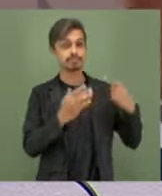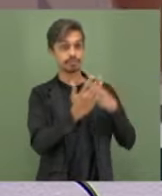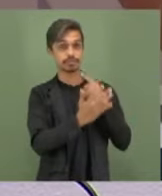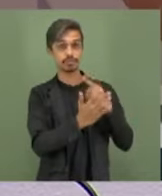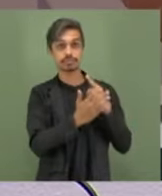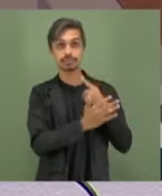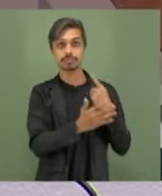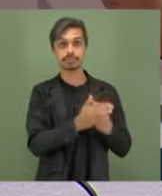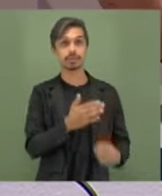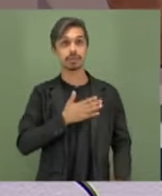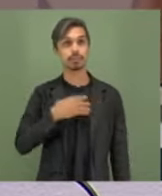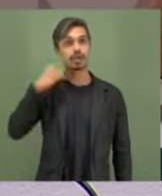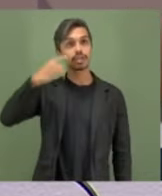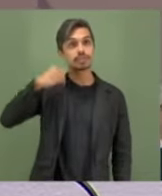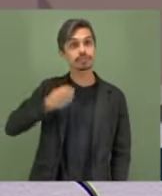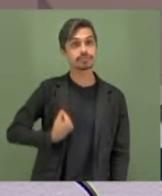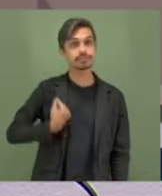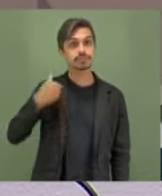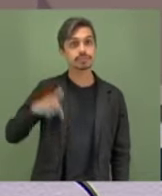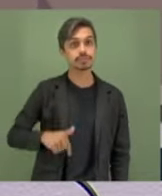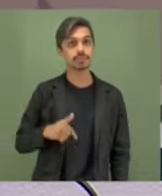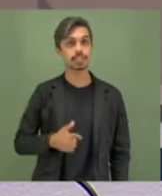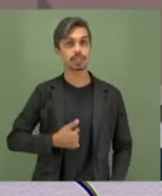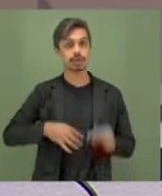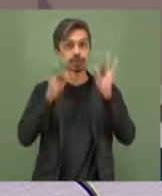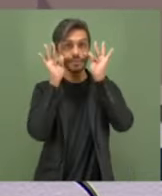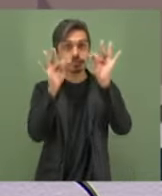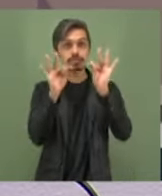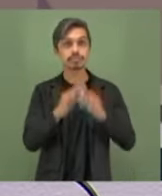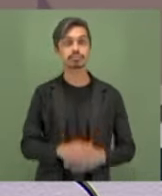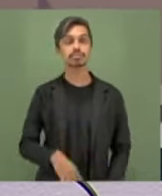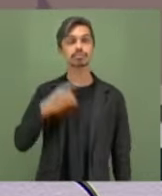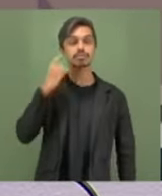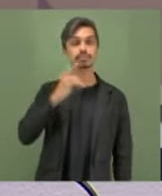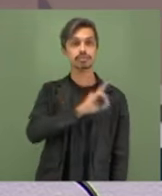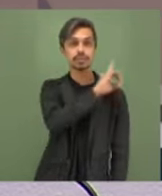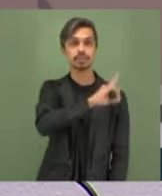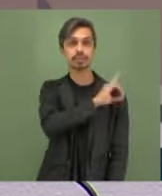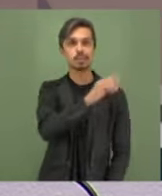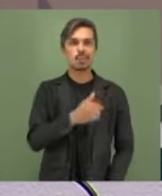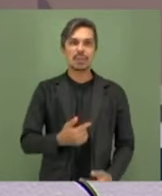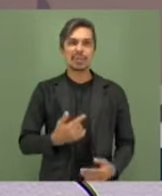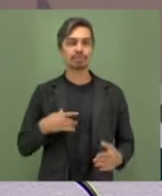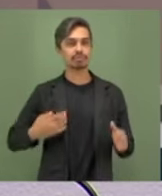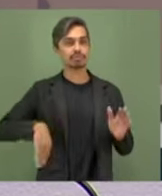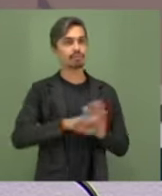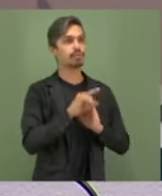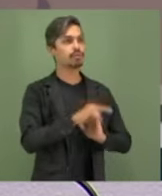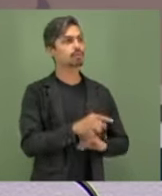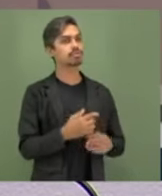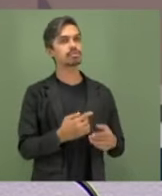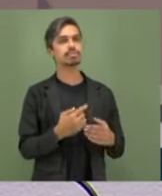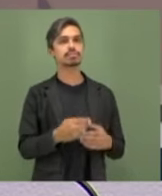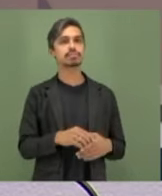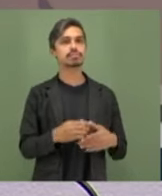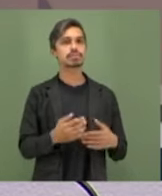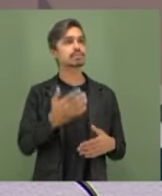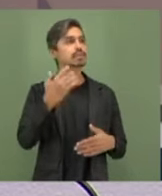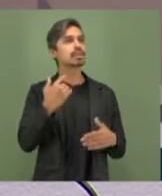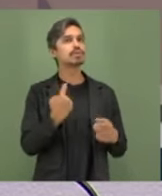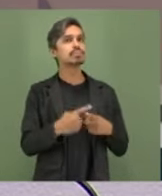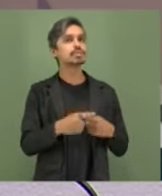o meu advogado está aqui, ele foi testemunha, o delegado, quando eu cheguei lá, ele disse-me, olha, eu não sei porque é que você está aqui. Eu nem sei o que é